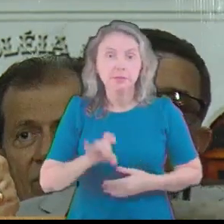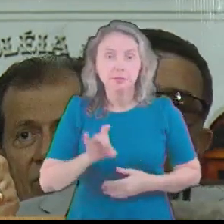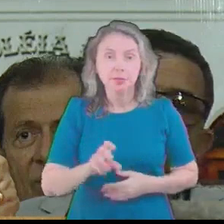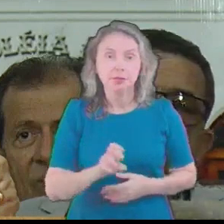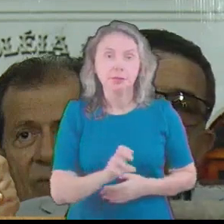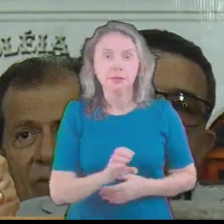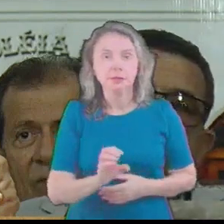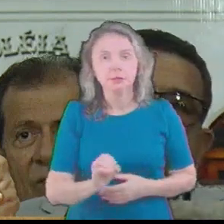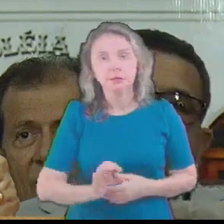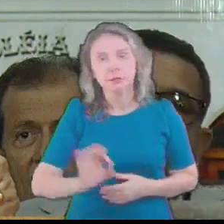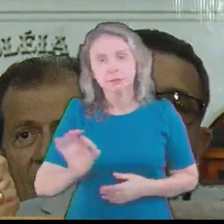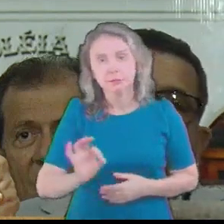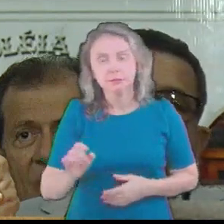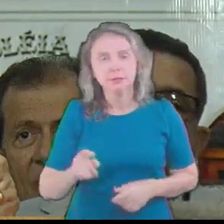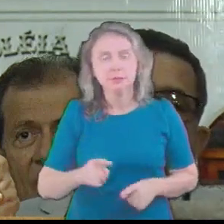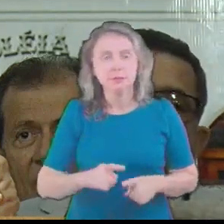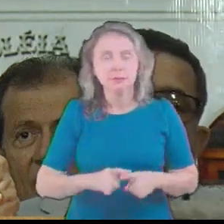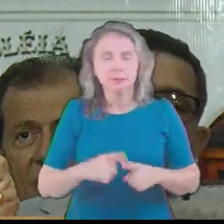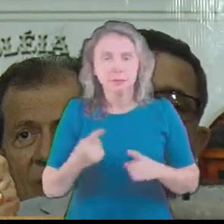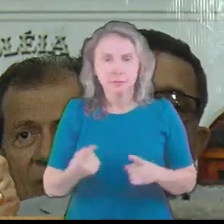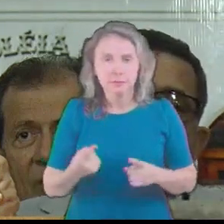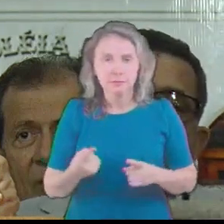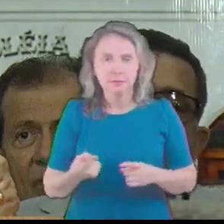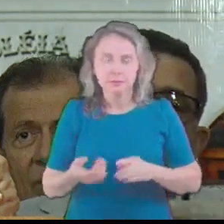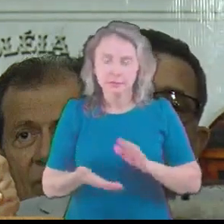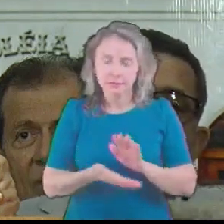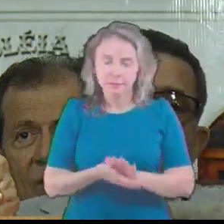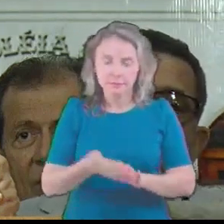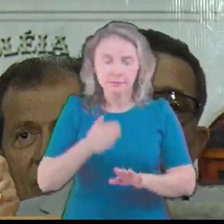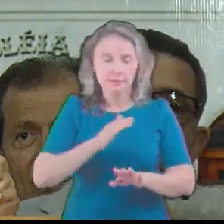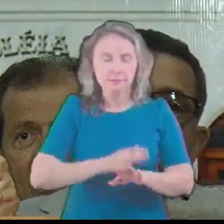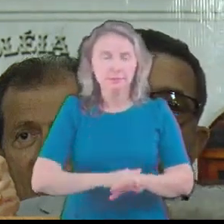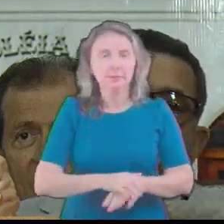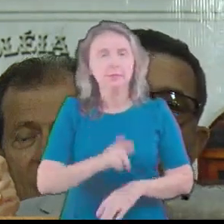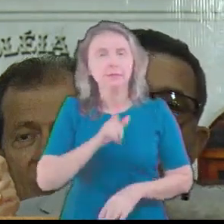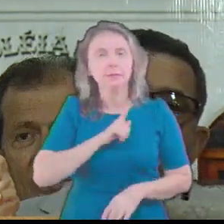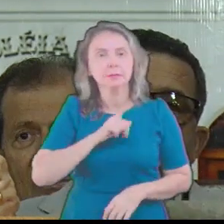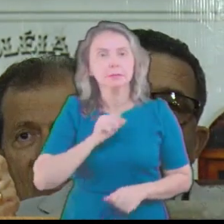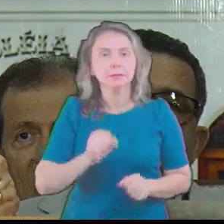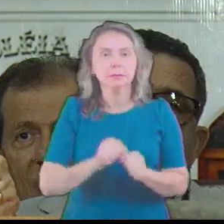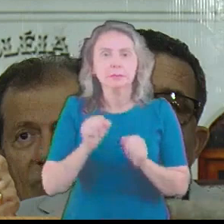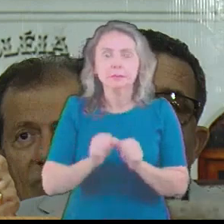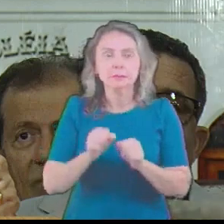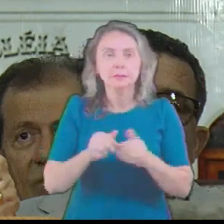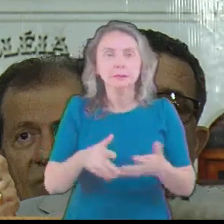Acontece que por trás de uma fecundação existe um grande milagre de Deus.